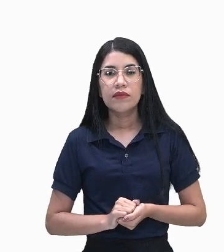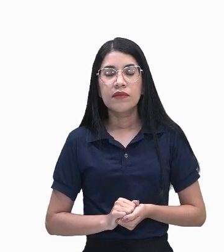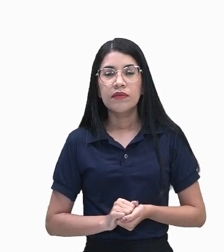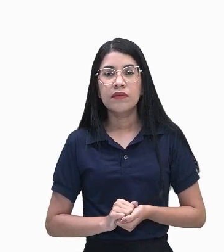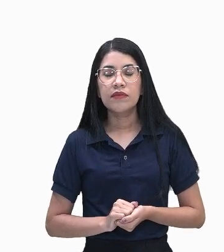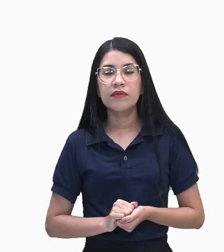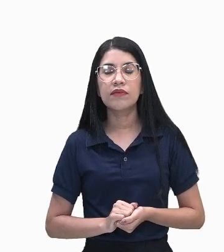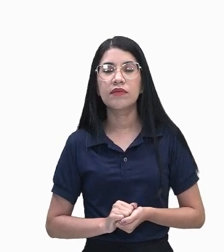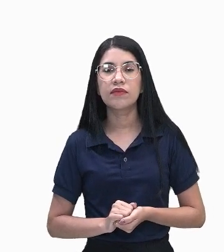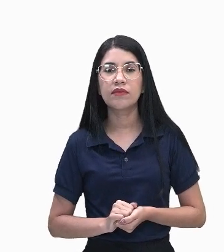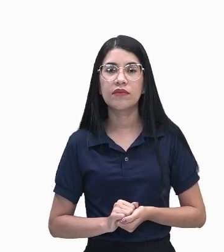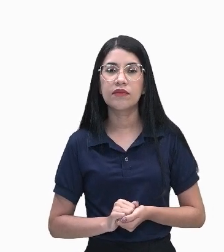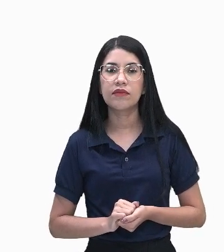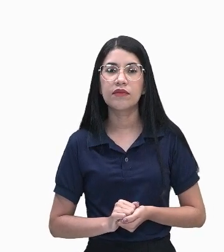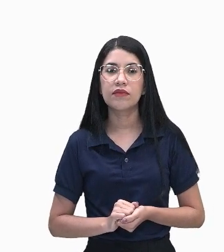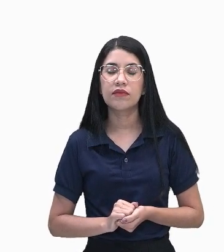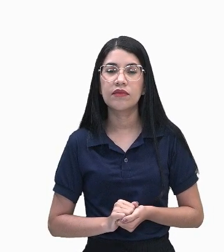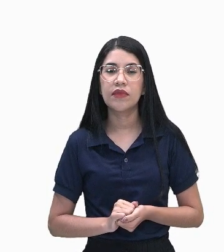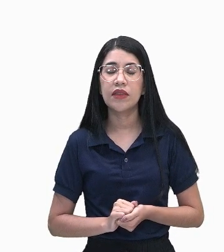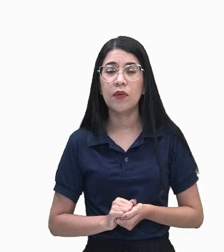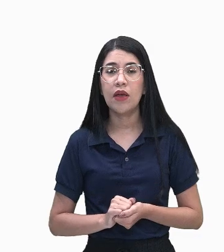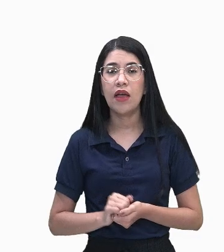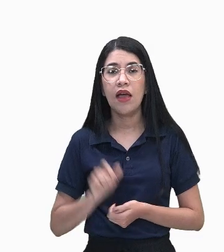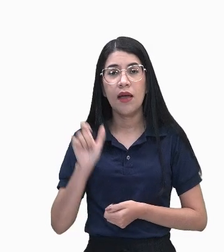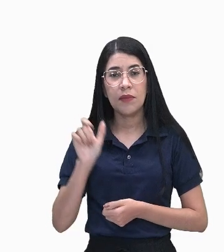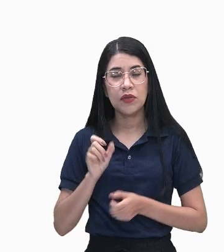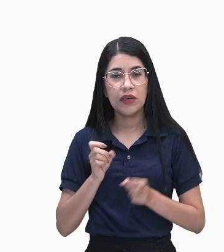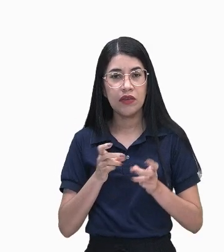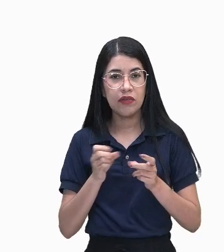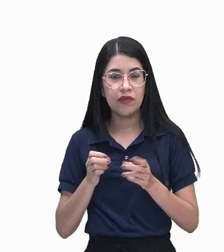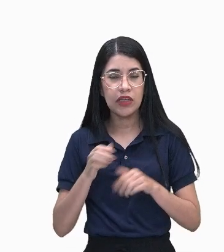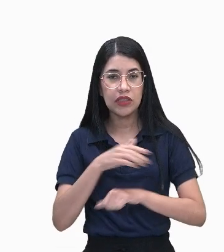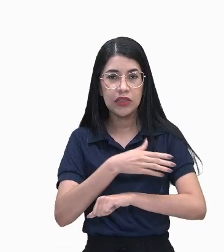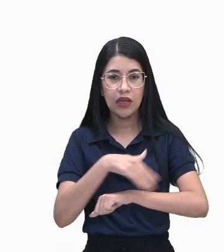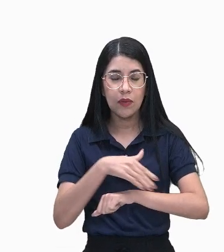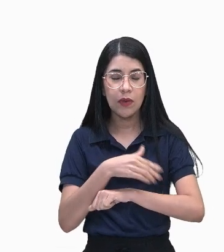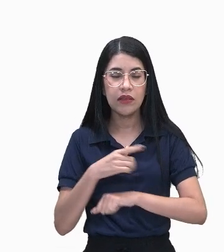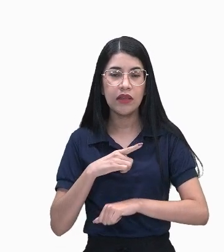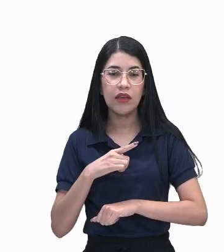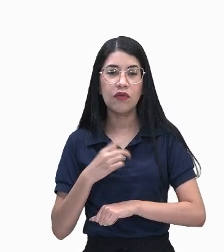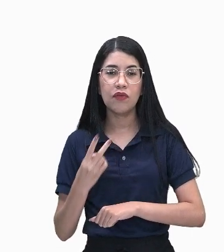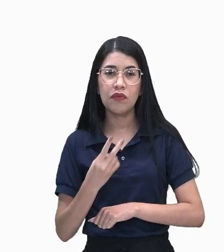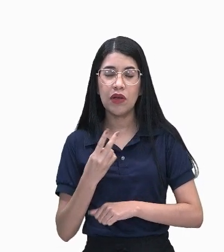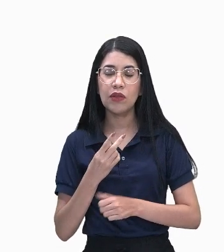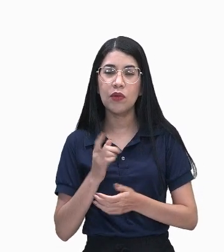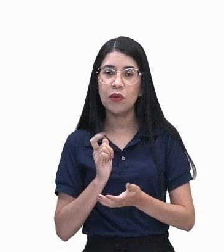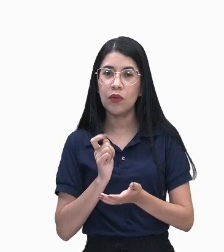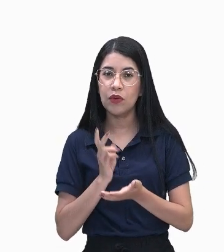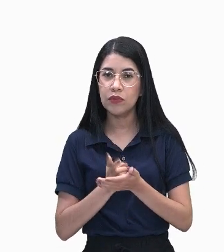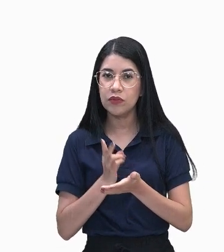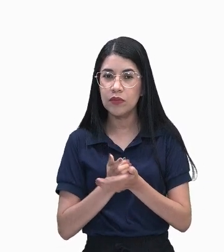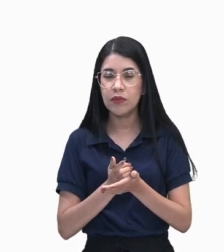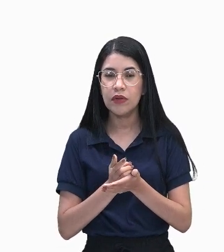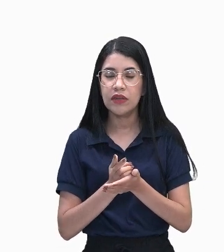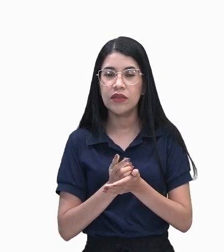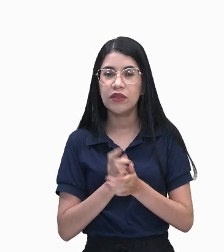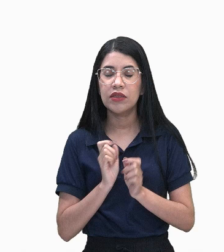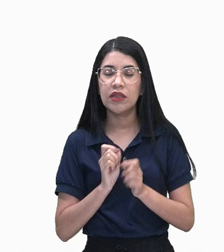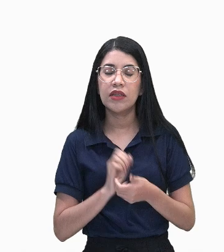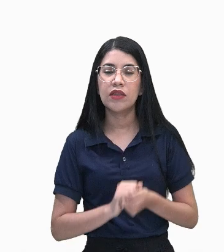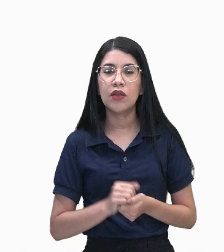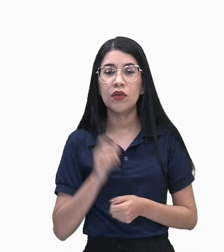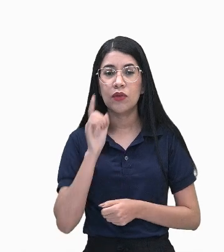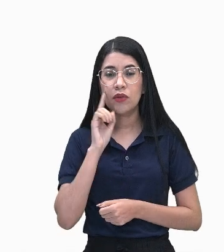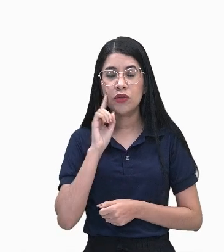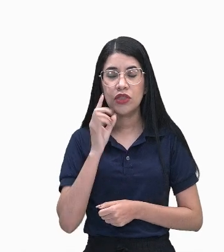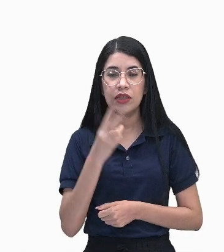anterior. Bom, um vendedor ambulante tem um custo fixo de R$ 30. Custo fixo, marca bem, por dia, e